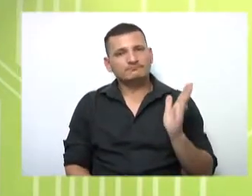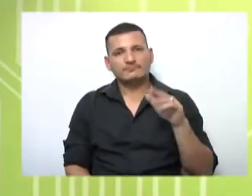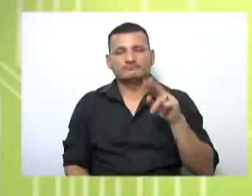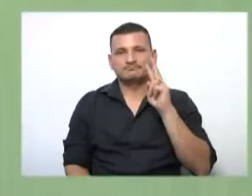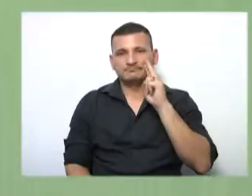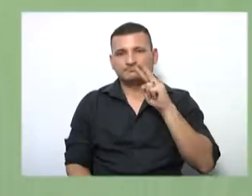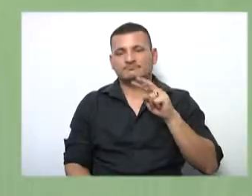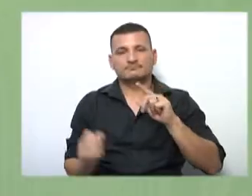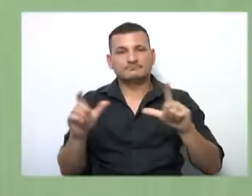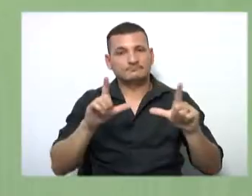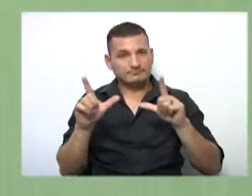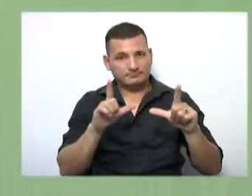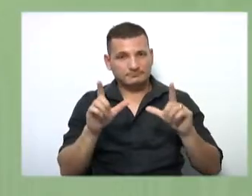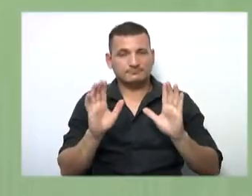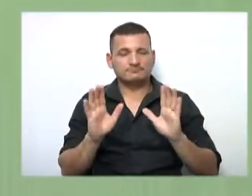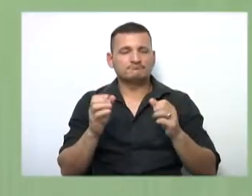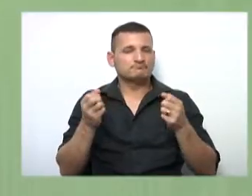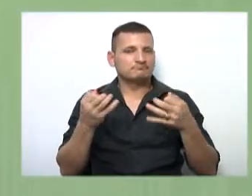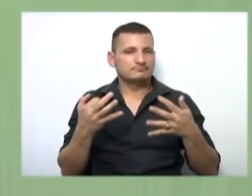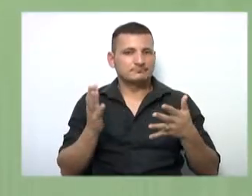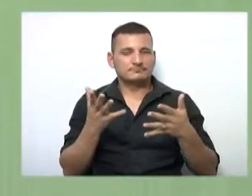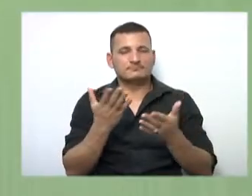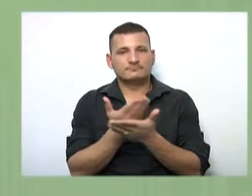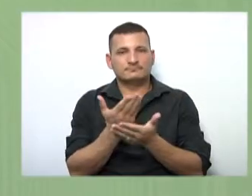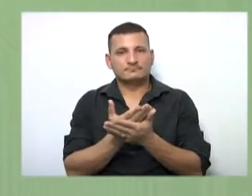disse, estamos na nossa teleaula 5.